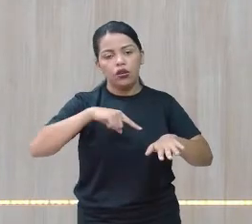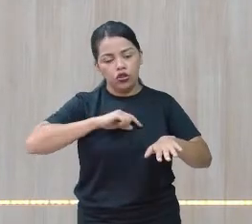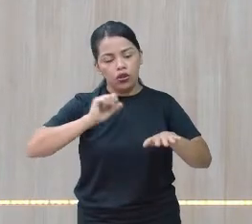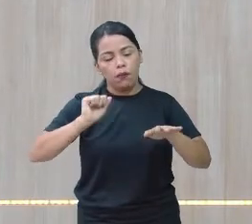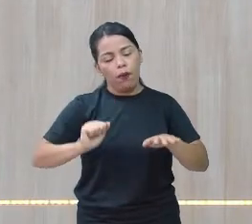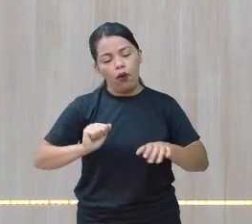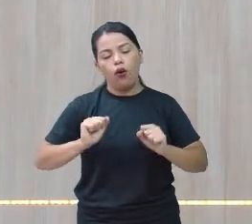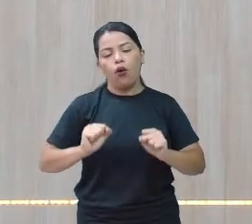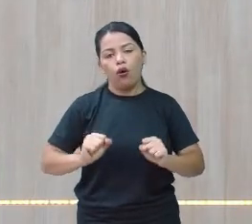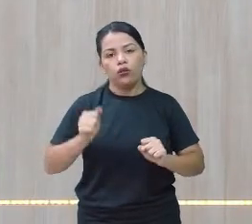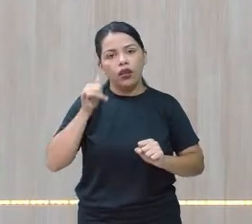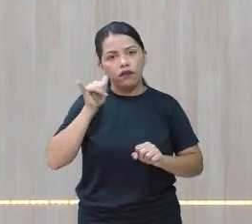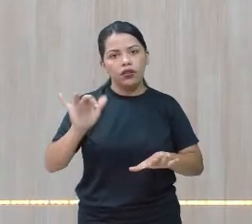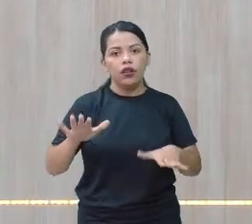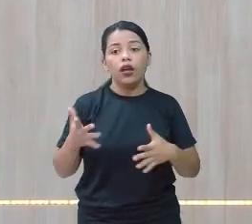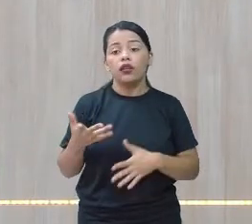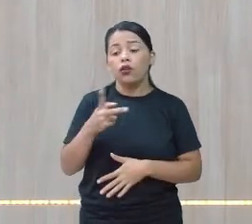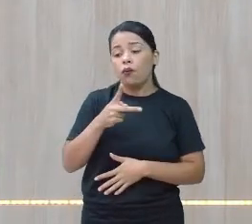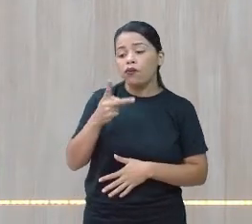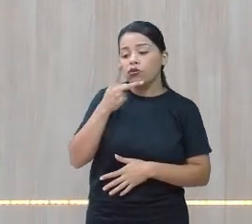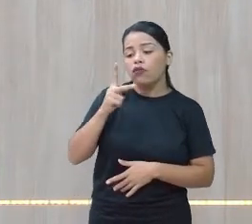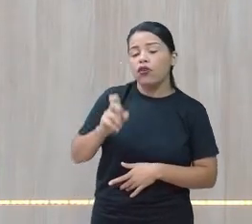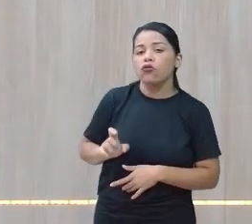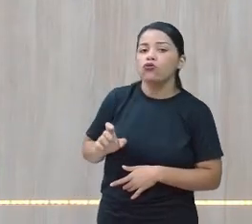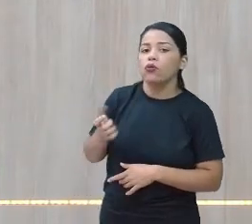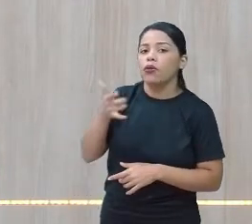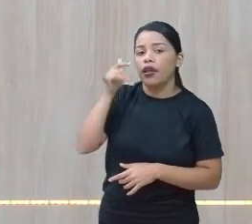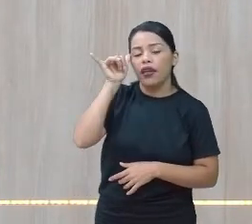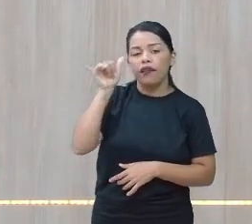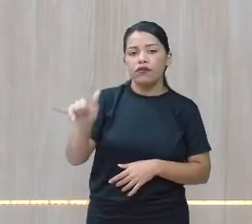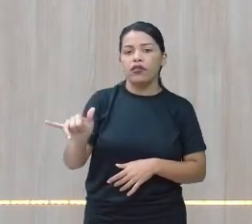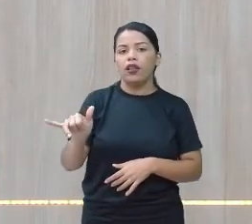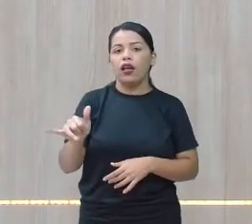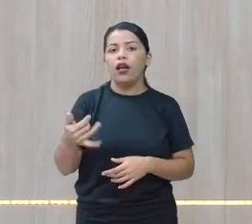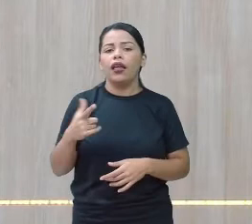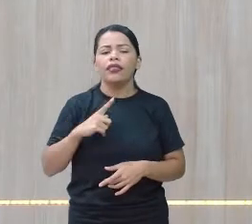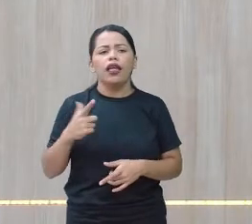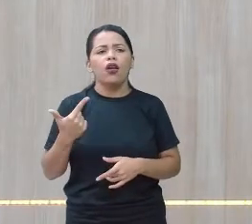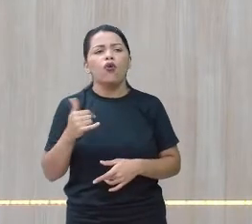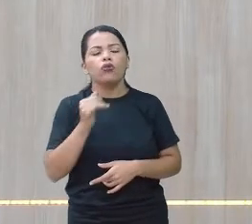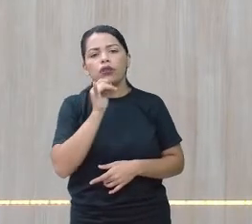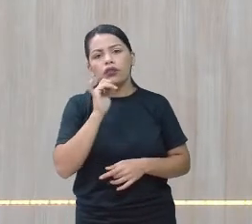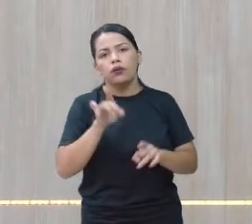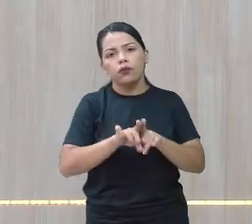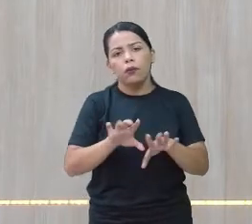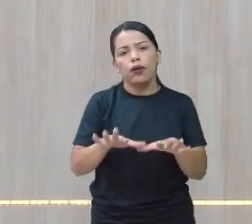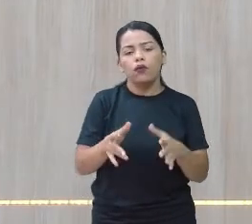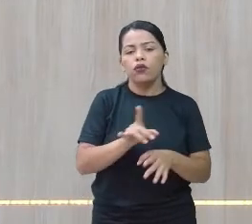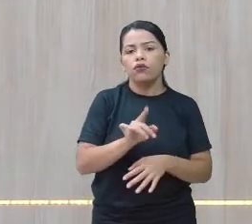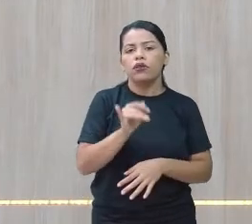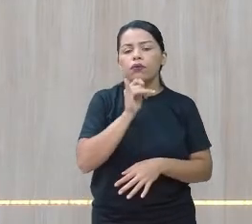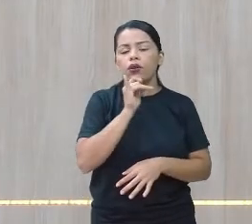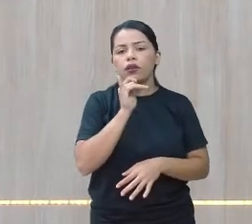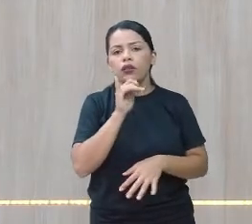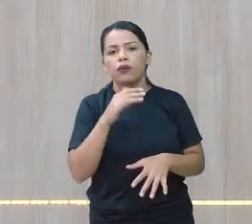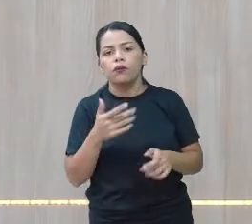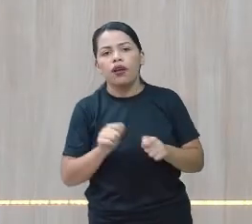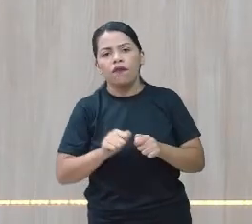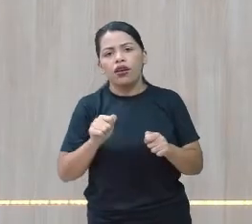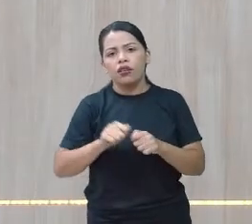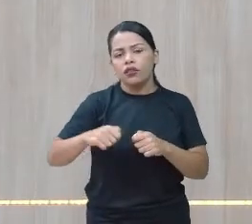né, nós adultos, pais de vocês, mas existem outros exemplos também. A questão de vocês quando estão aí, né,